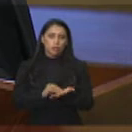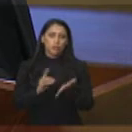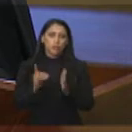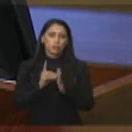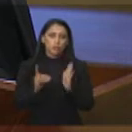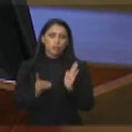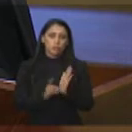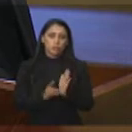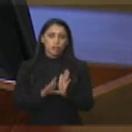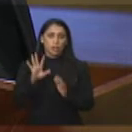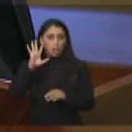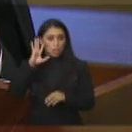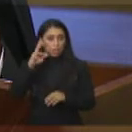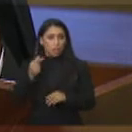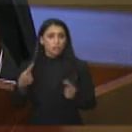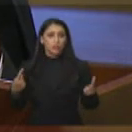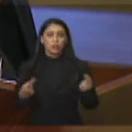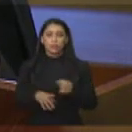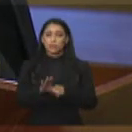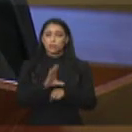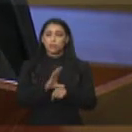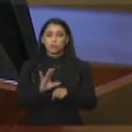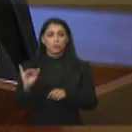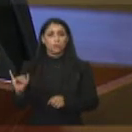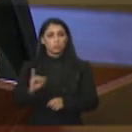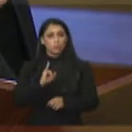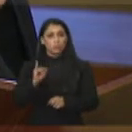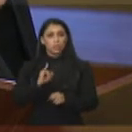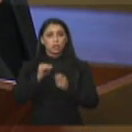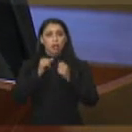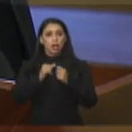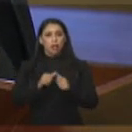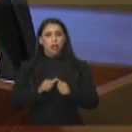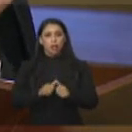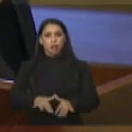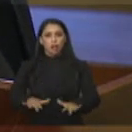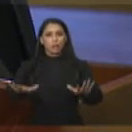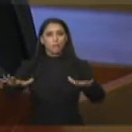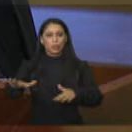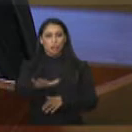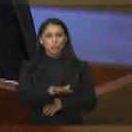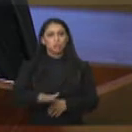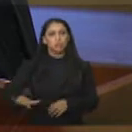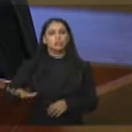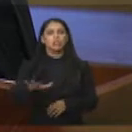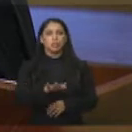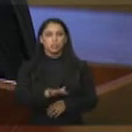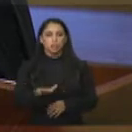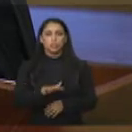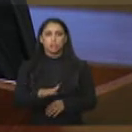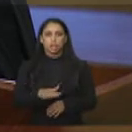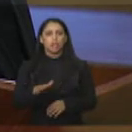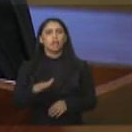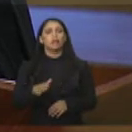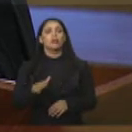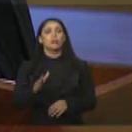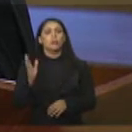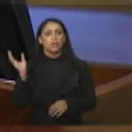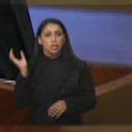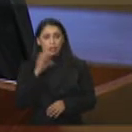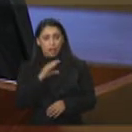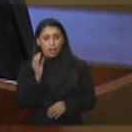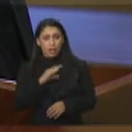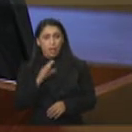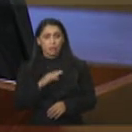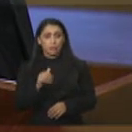a controvérsia constitucional relevante de forma ampla, geral e imediata. No âmbito